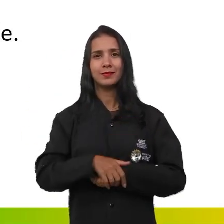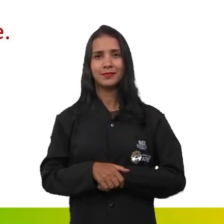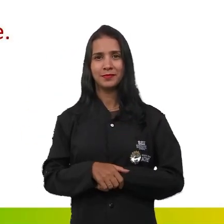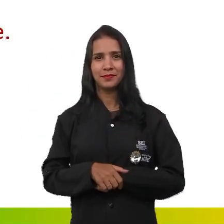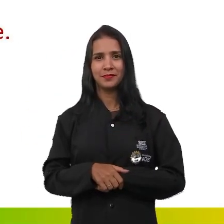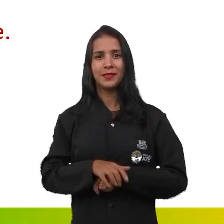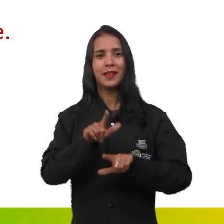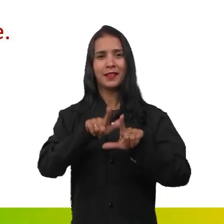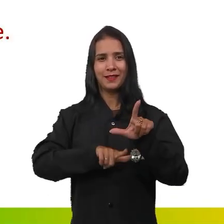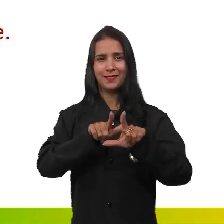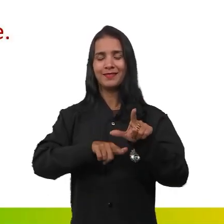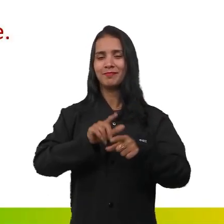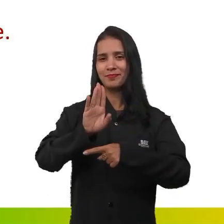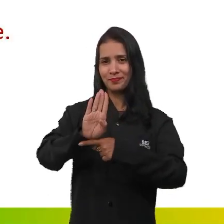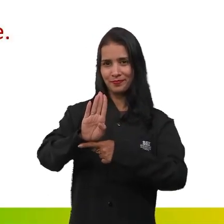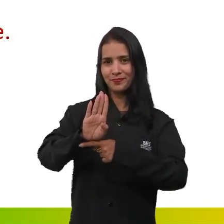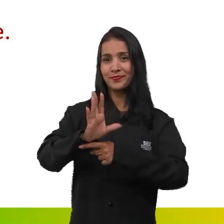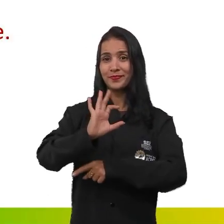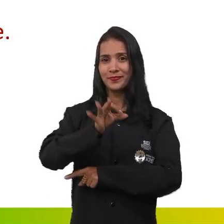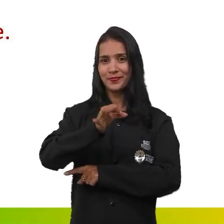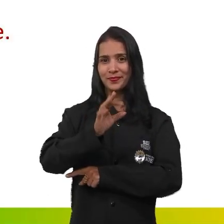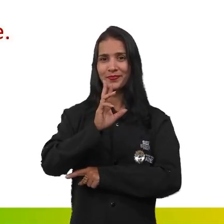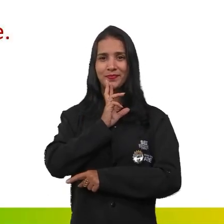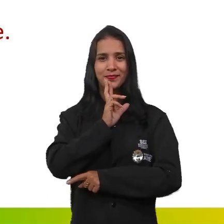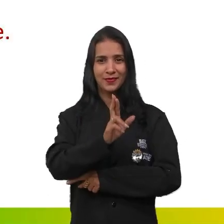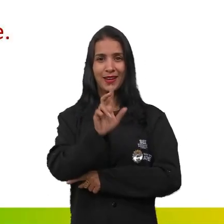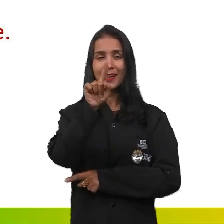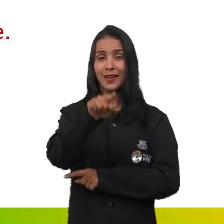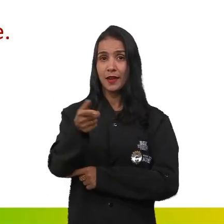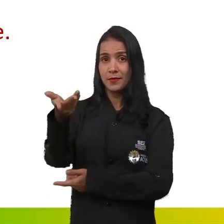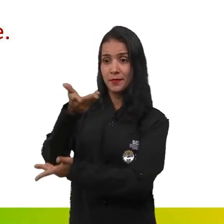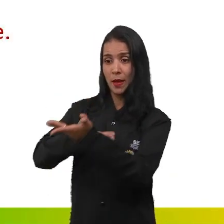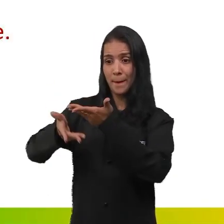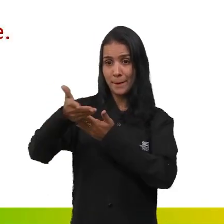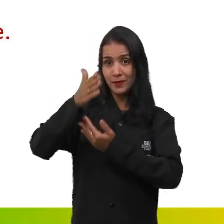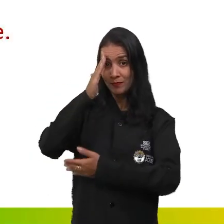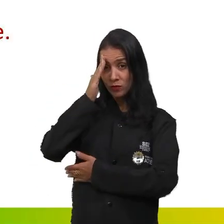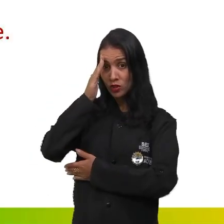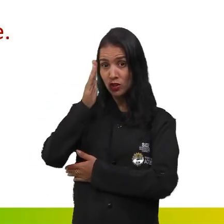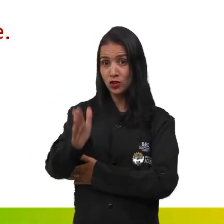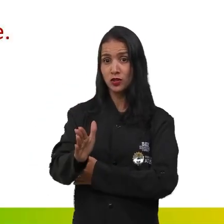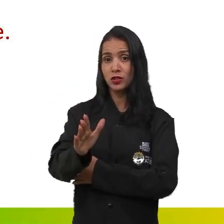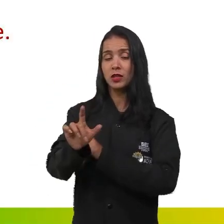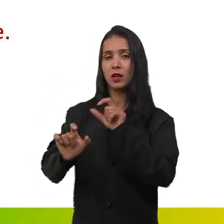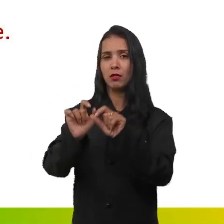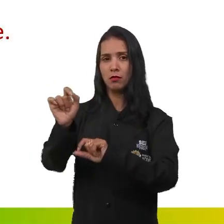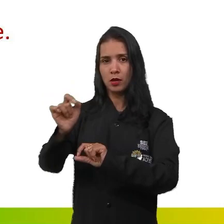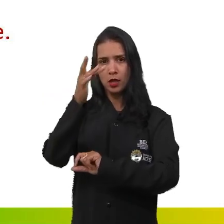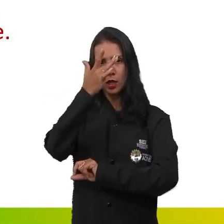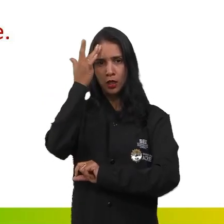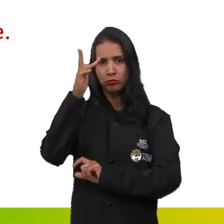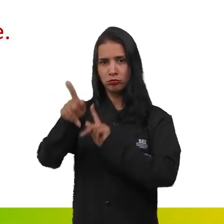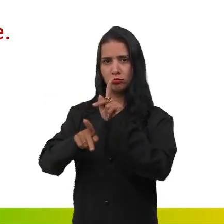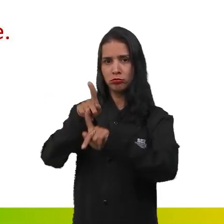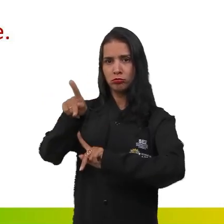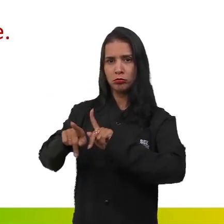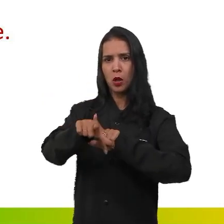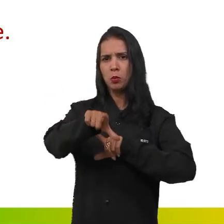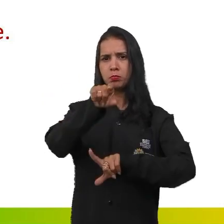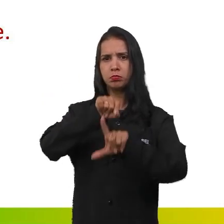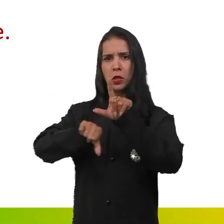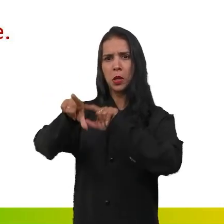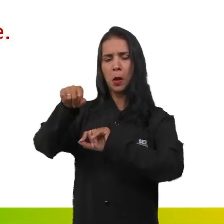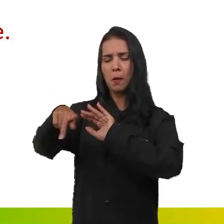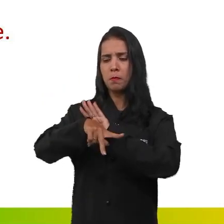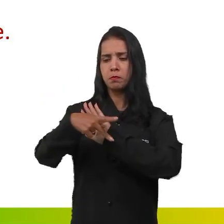letra B, a participação direta dos cidadãos nas decisões políticas da cidade.